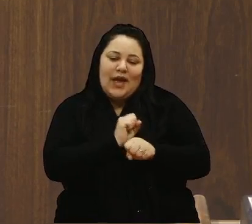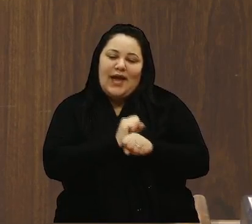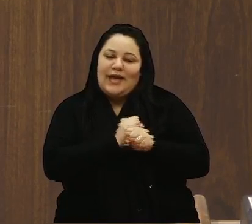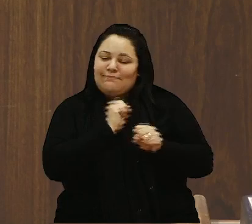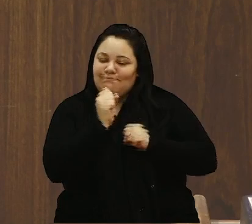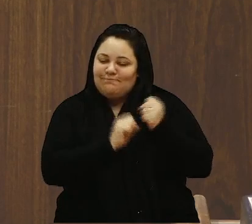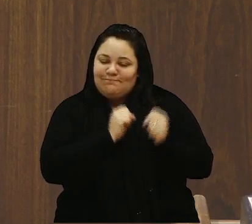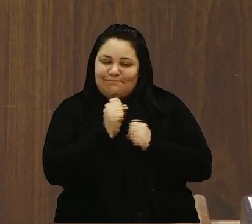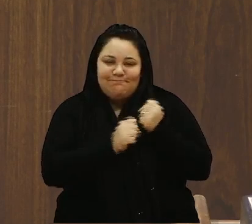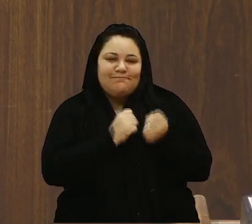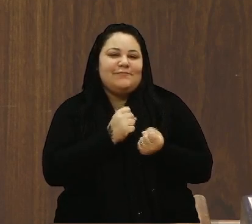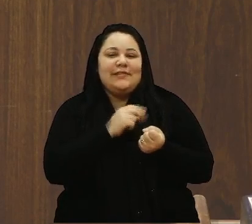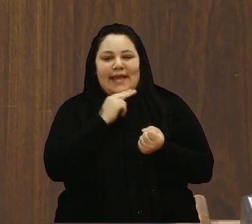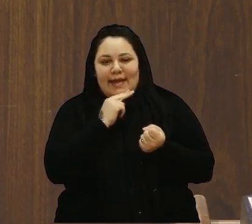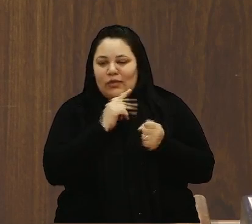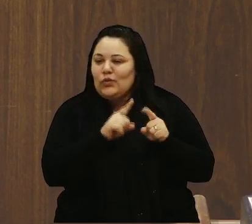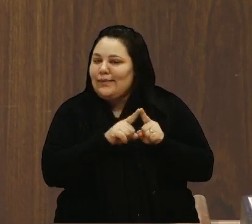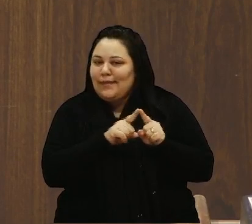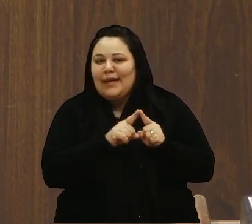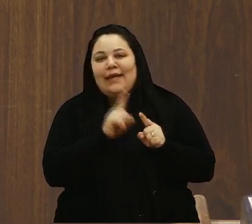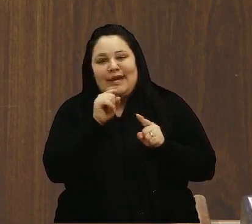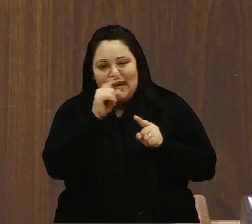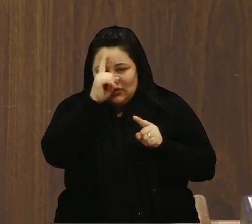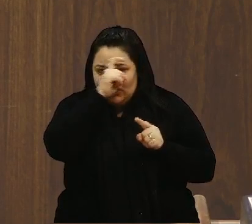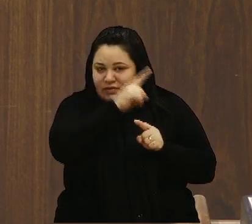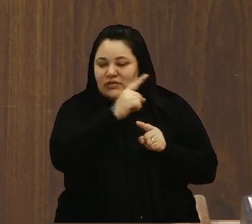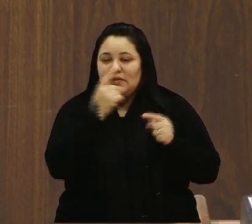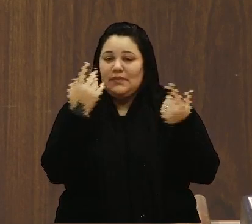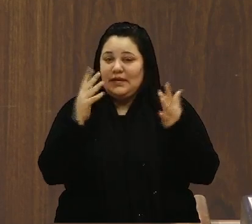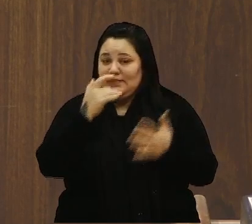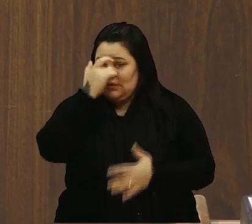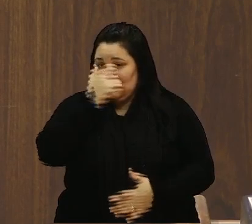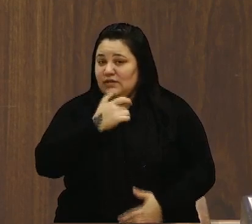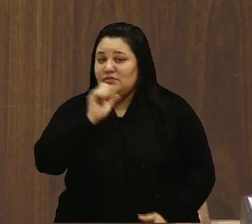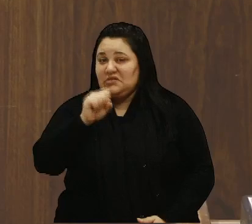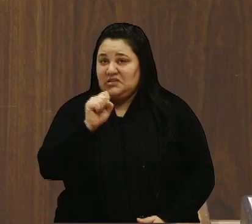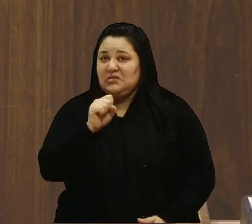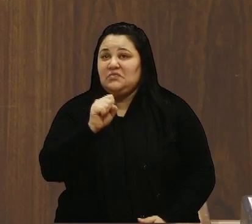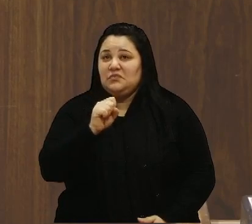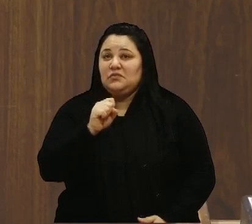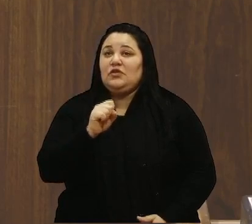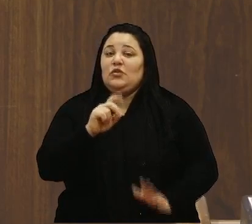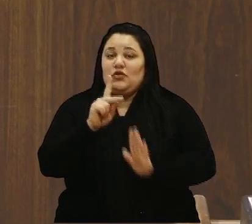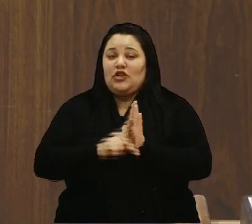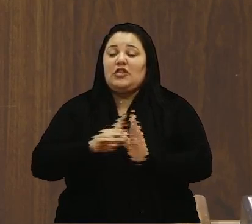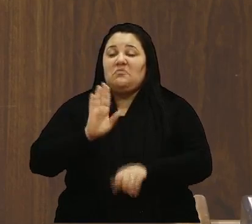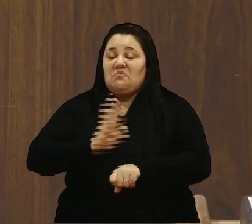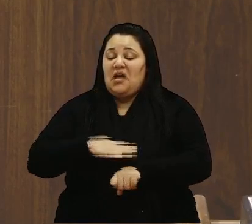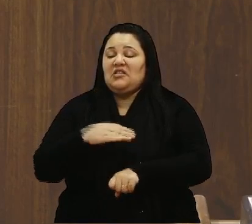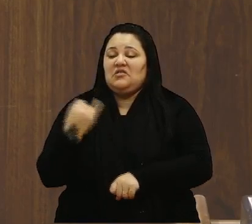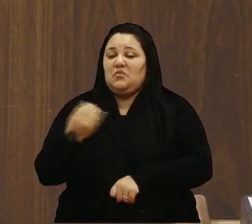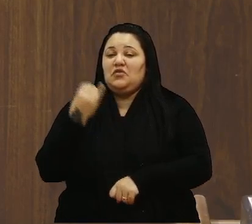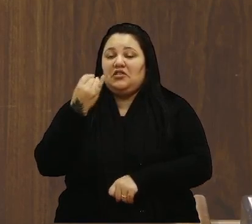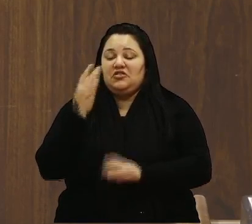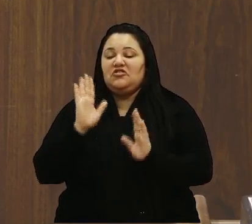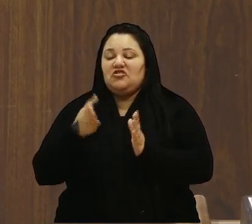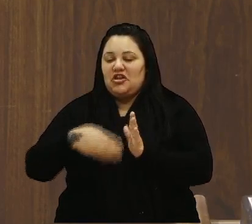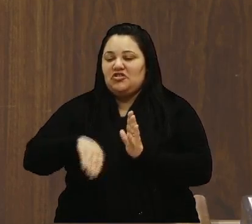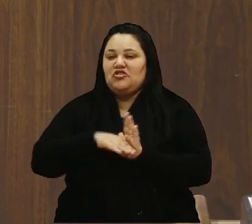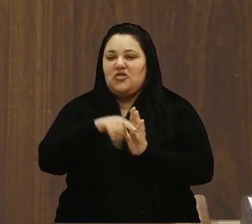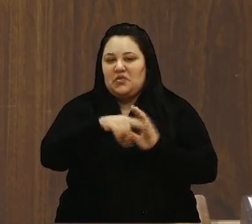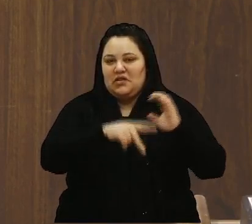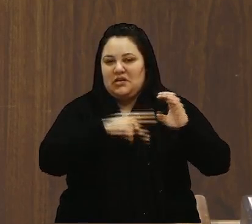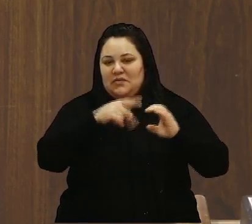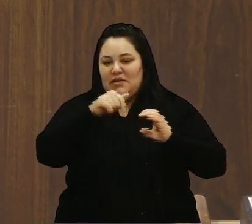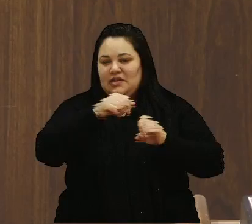até. Então, parabéns, eu acho talvez um dos projetos mais importantes também que veio à casa esse ano,